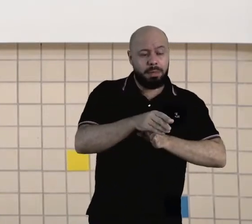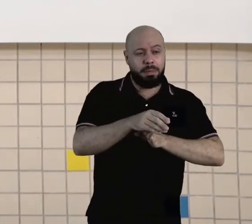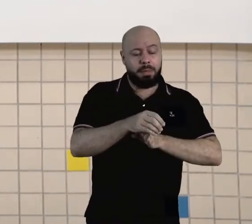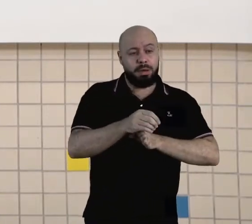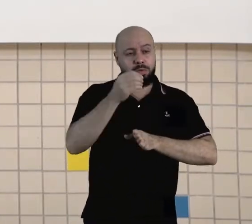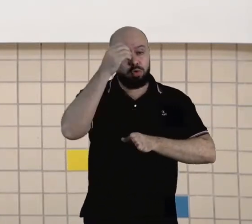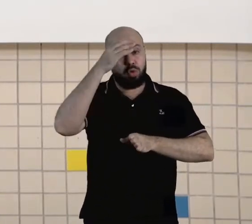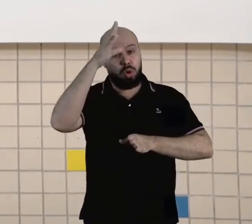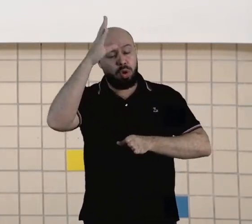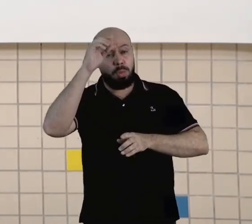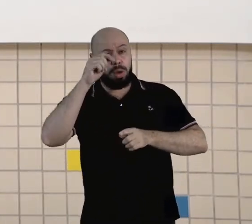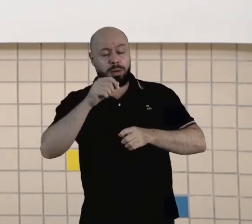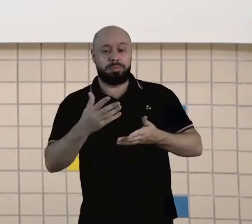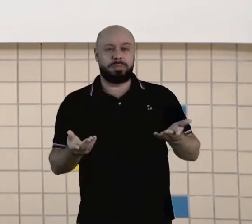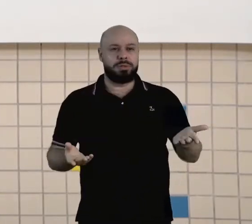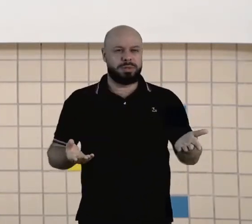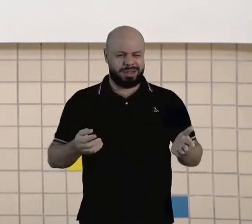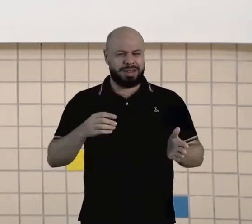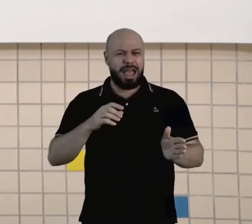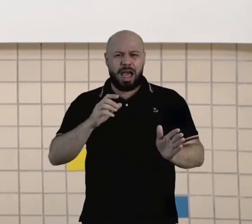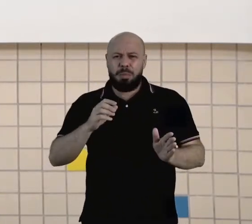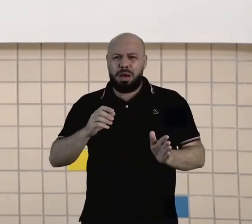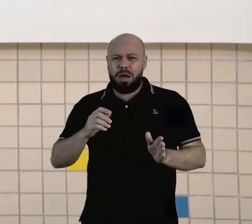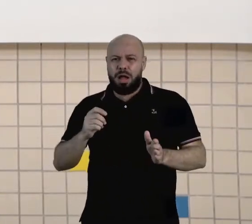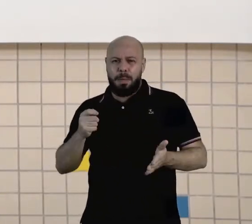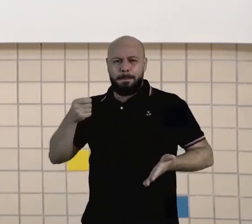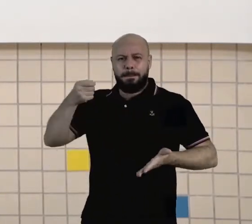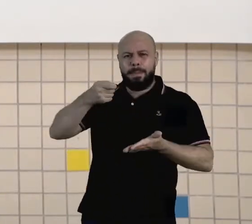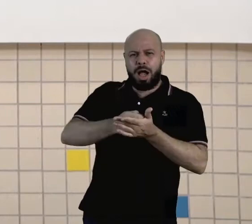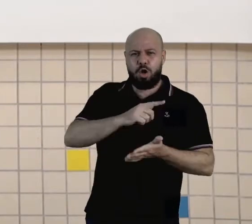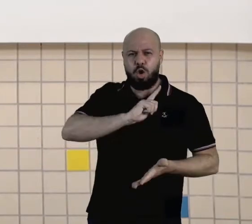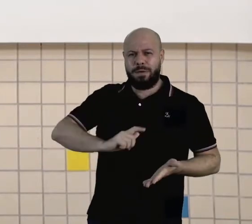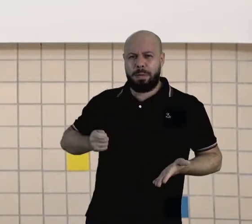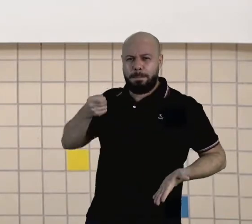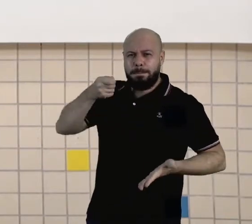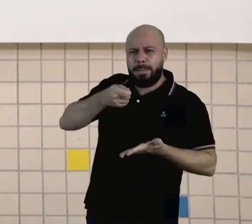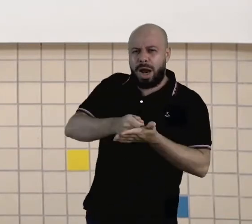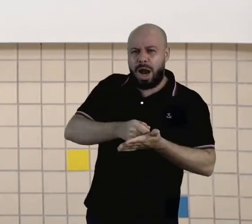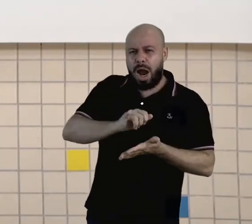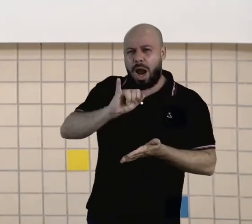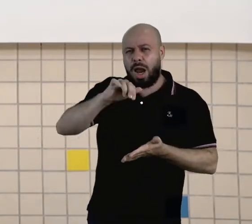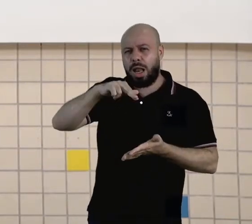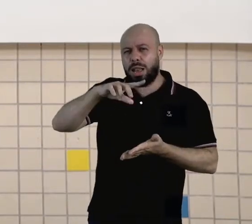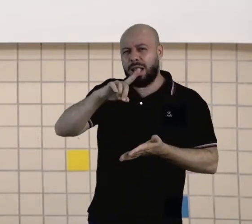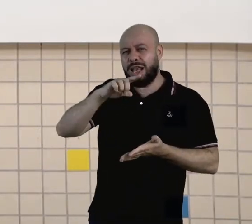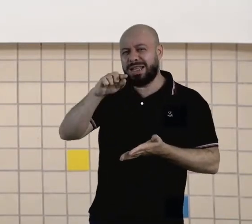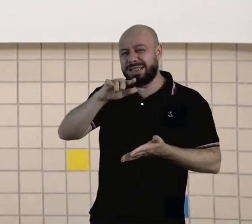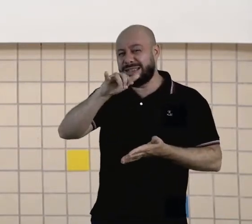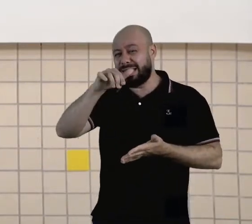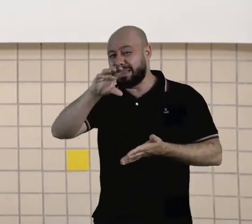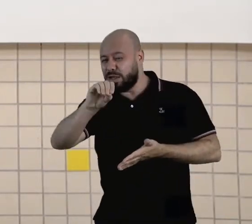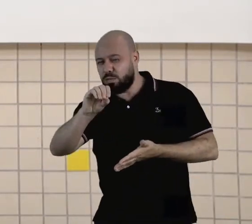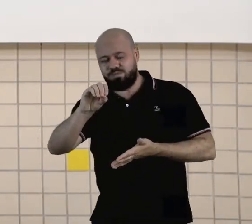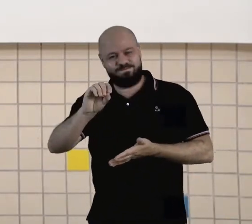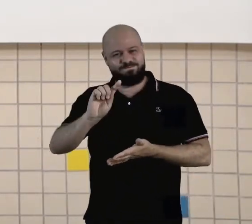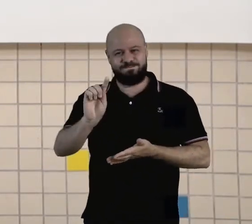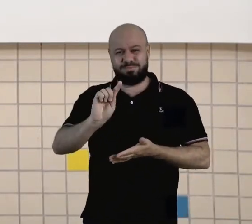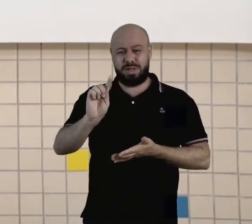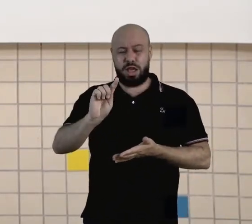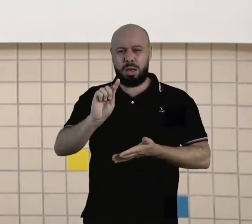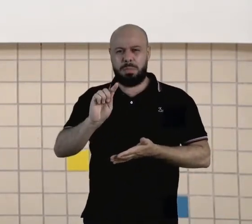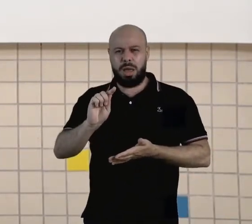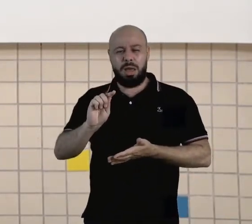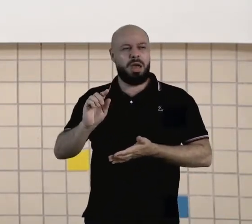nem mesmo indenizados. Não houve uma campanha para acabar com a